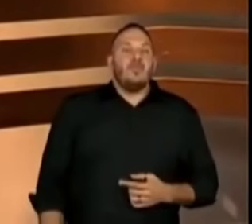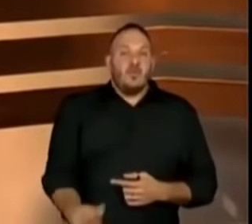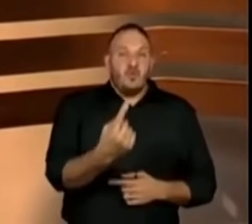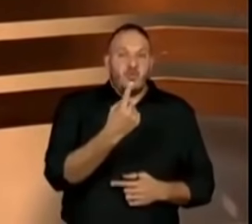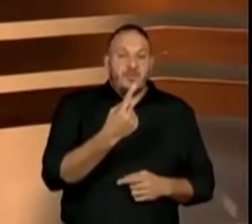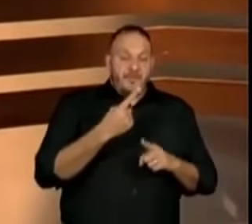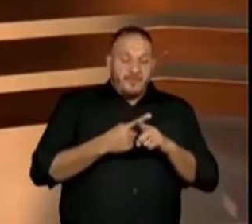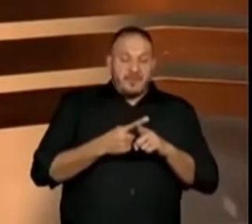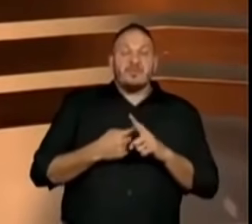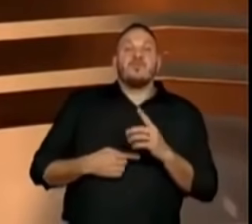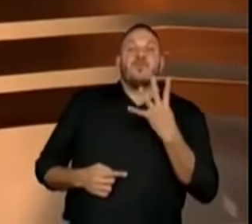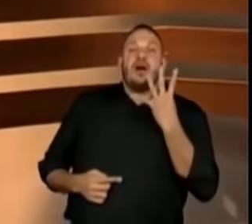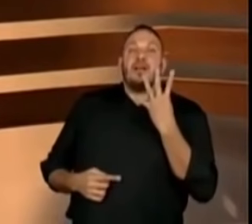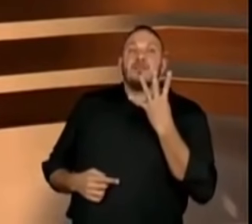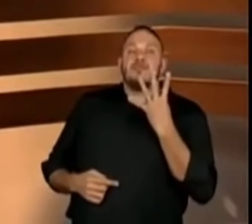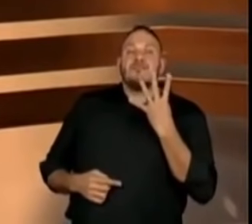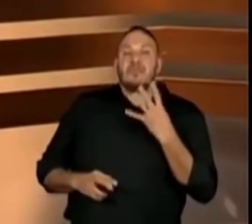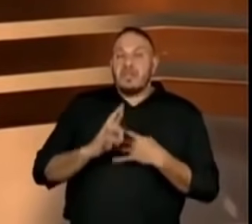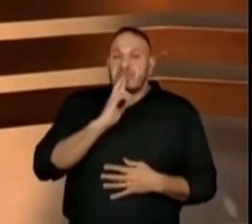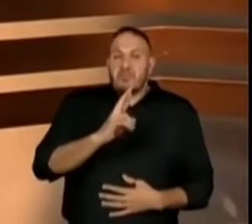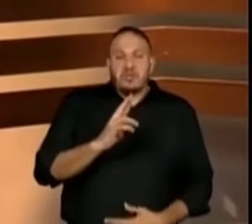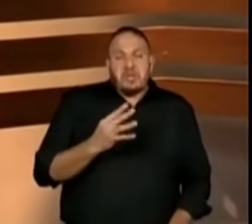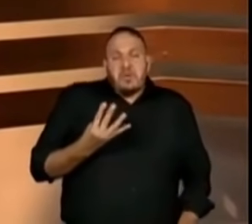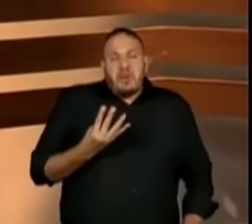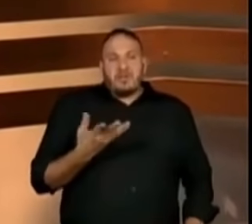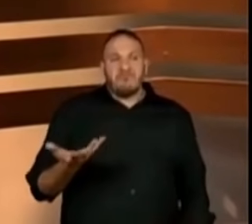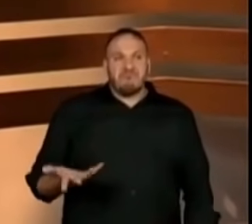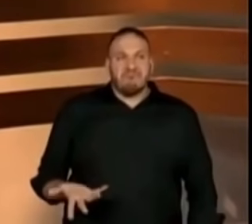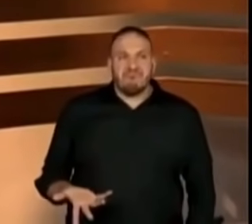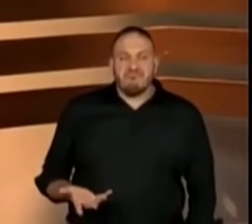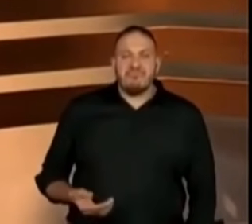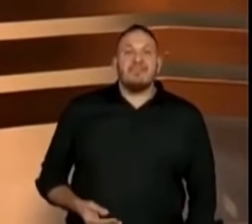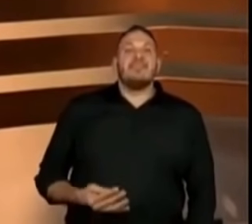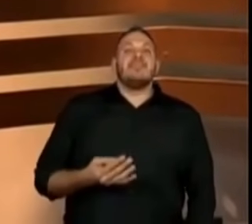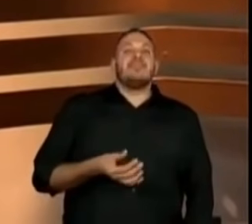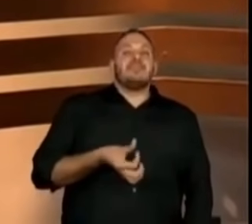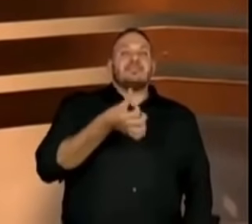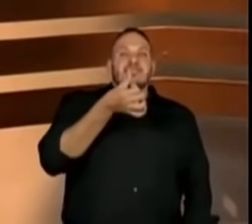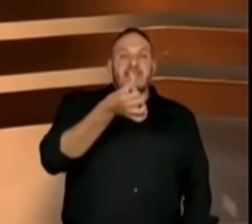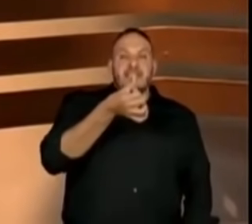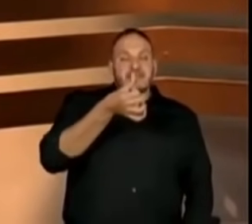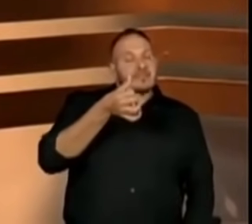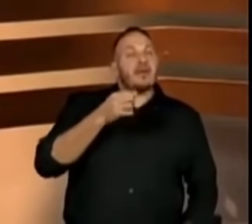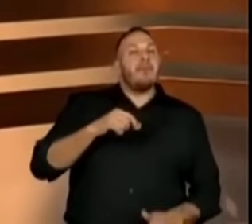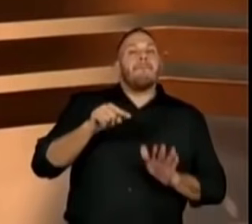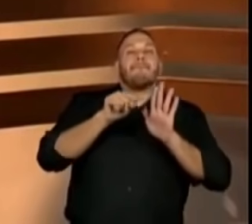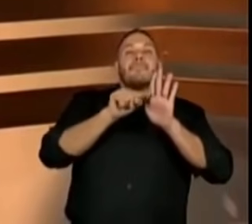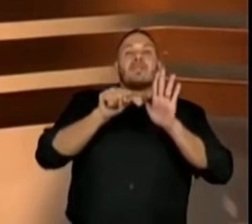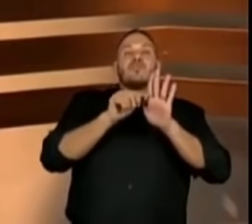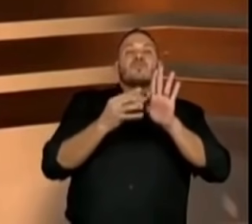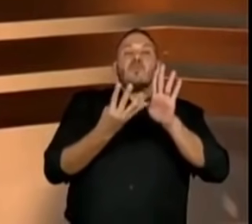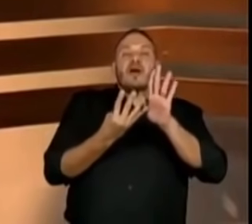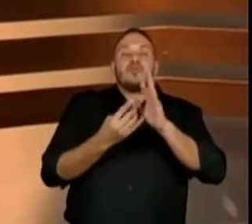o 4 é igual a 4. E 6 menos 4 é igual a